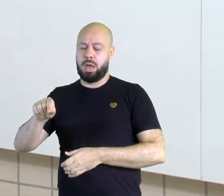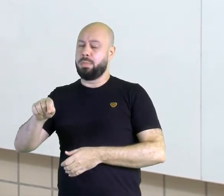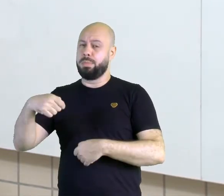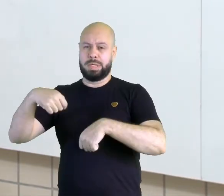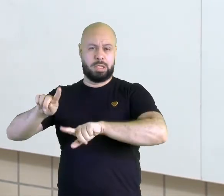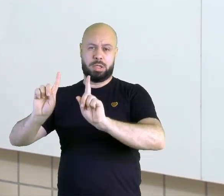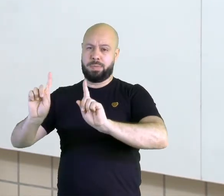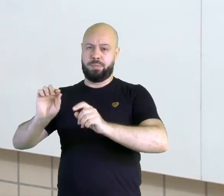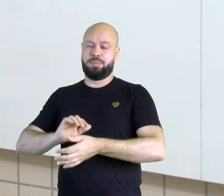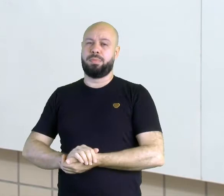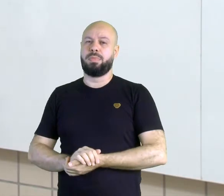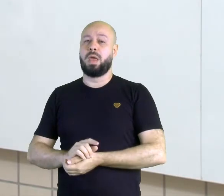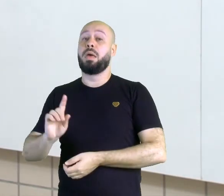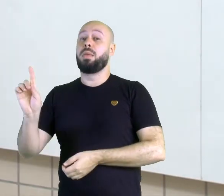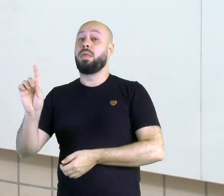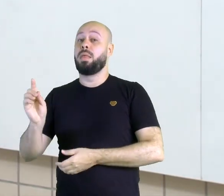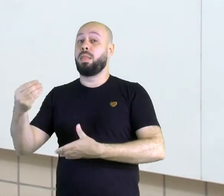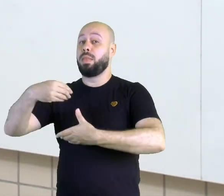na negativa?